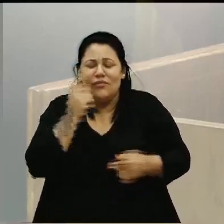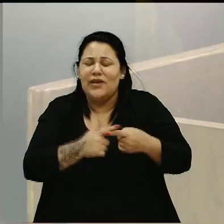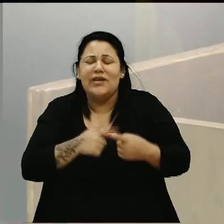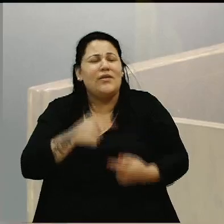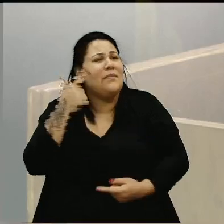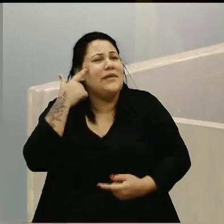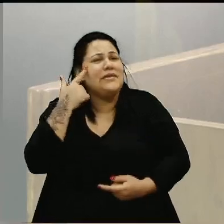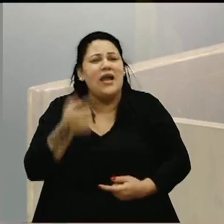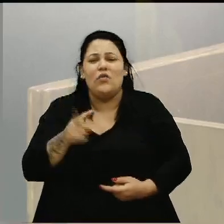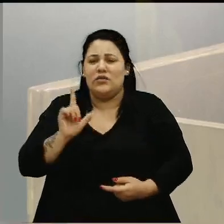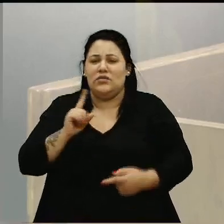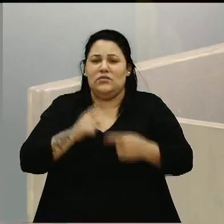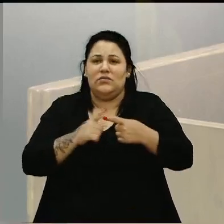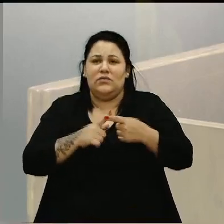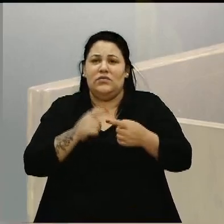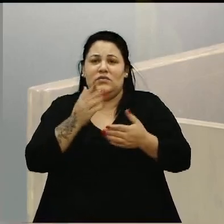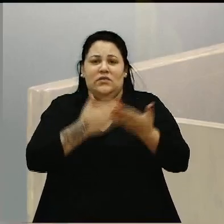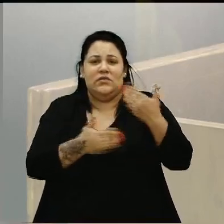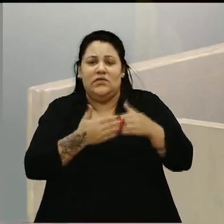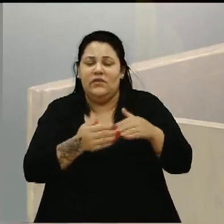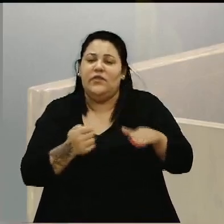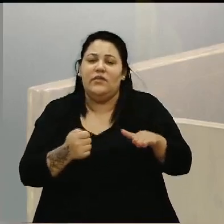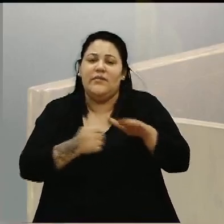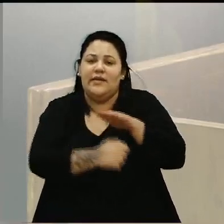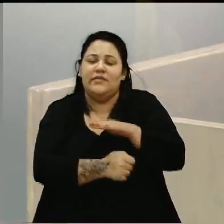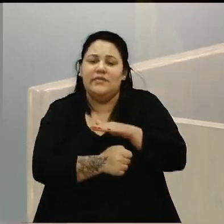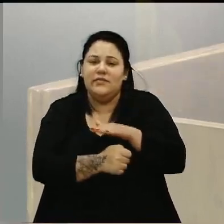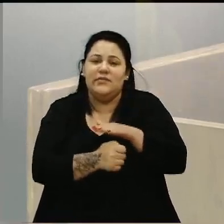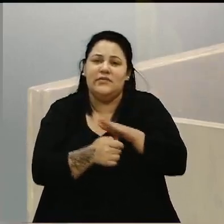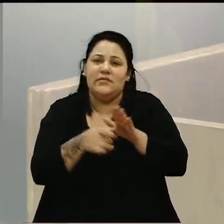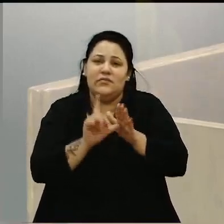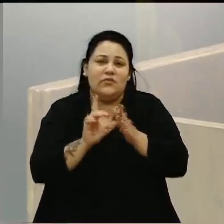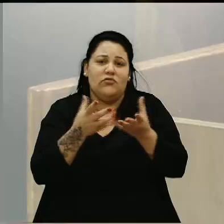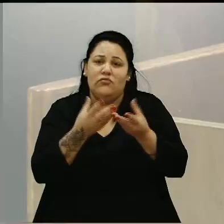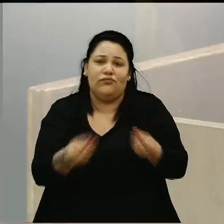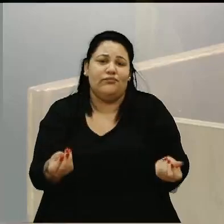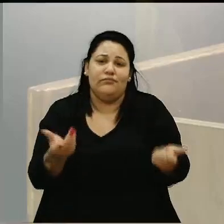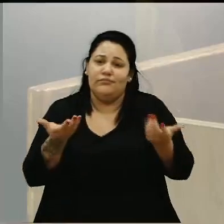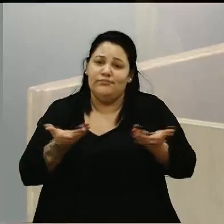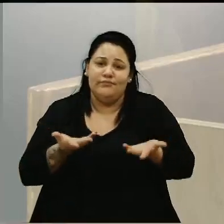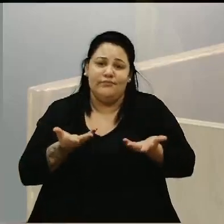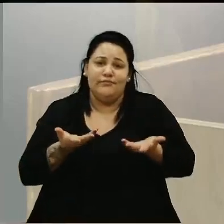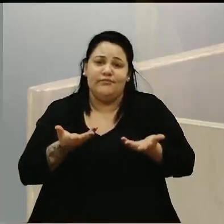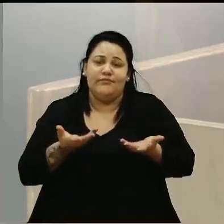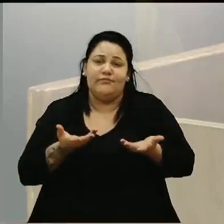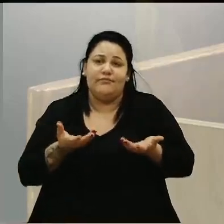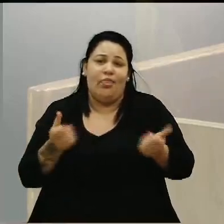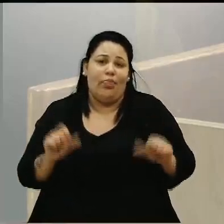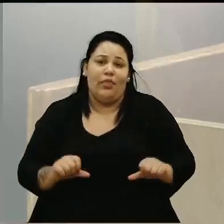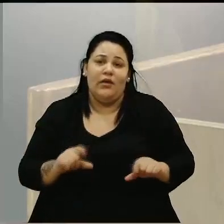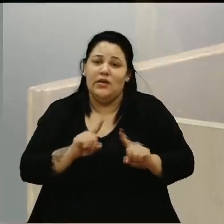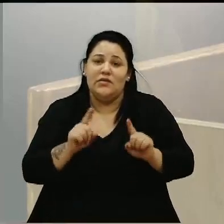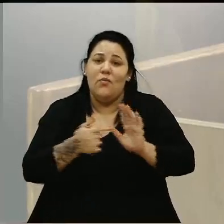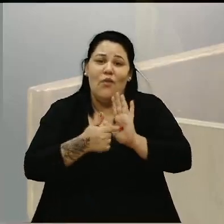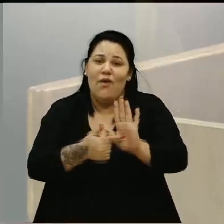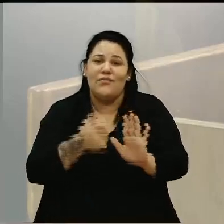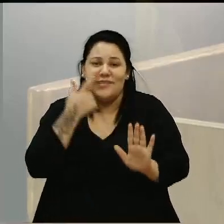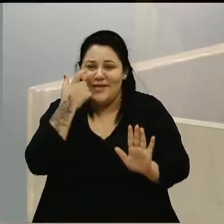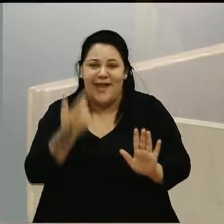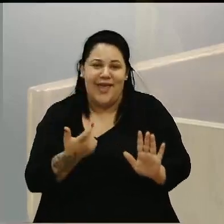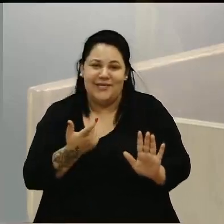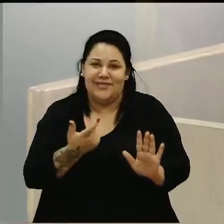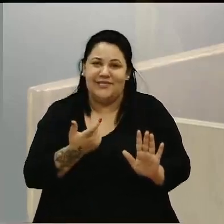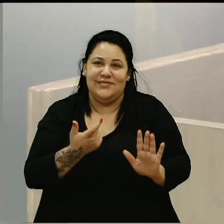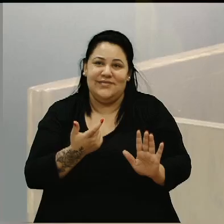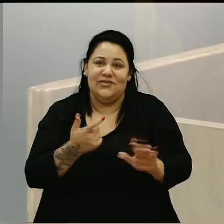ralo abaixo, né? Ou foi rio abaixo, vamos falar assim. E eles não demonstram interesse nenhum